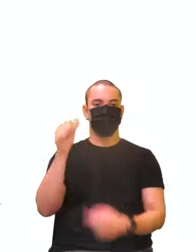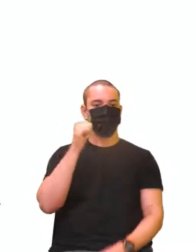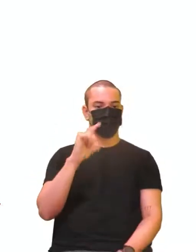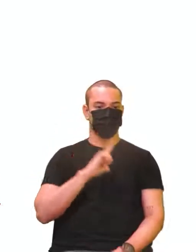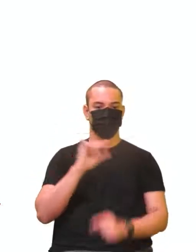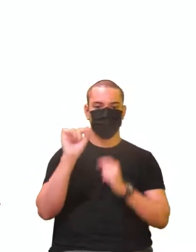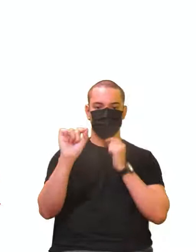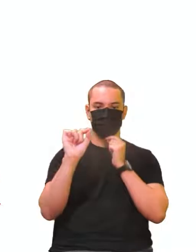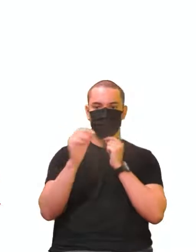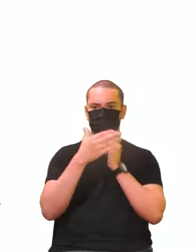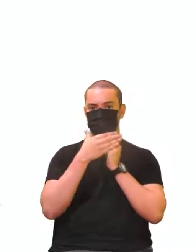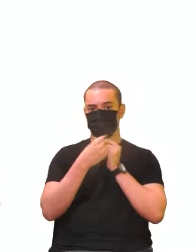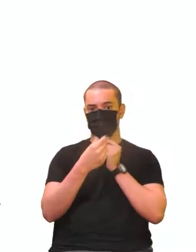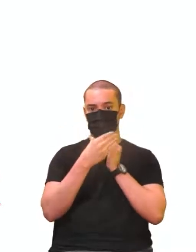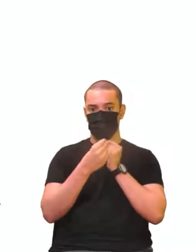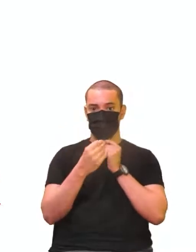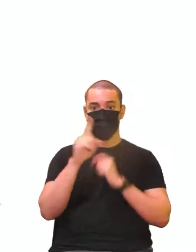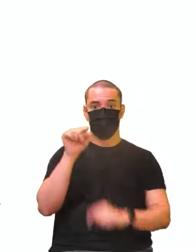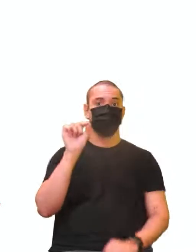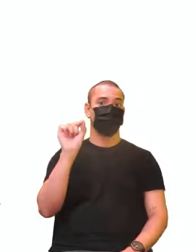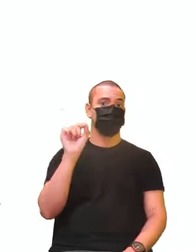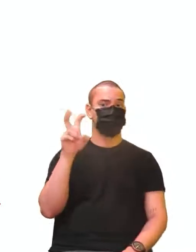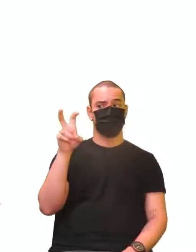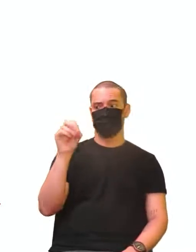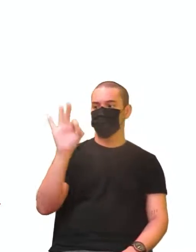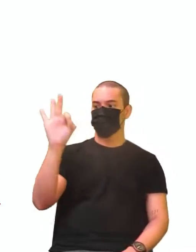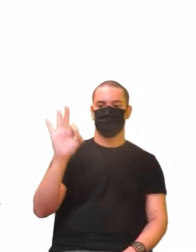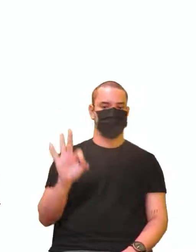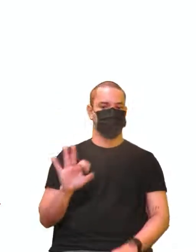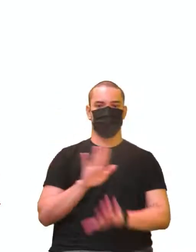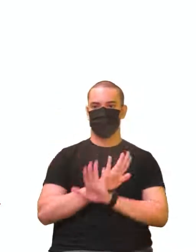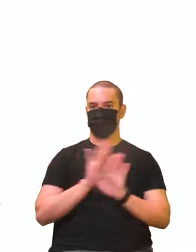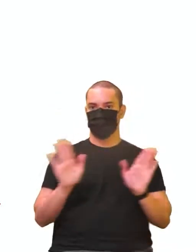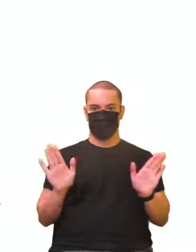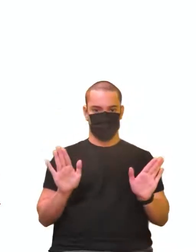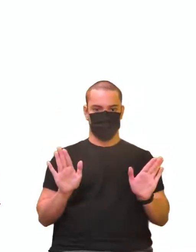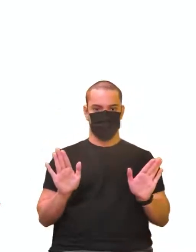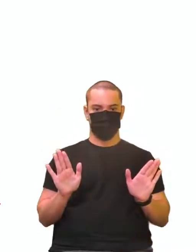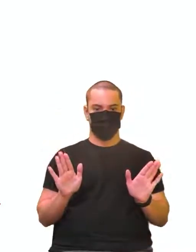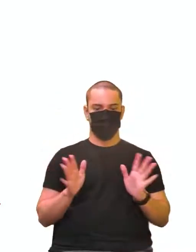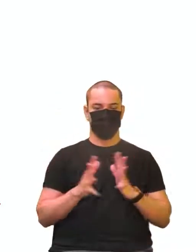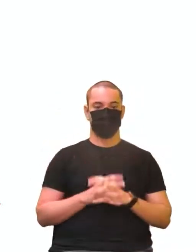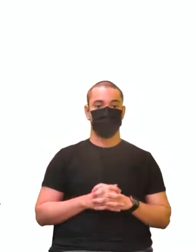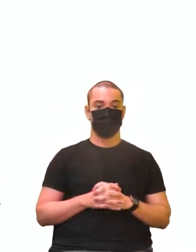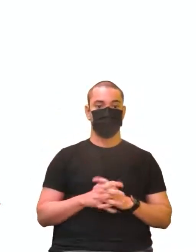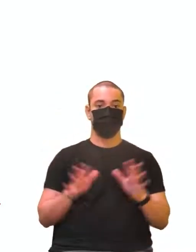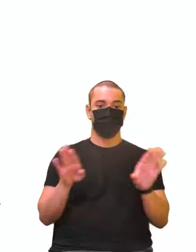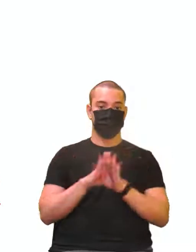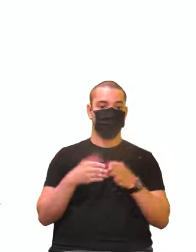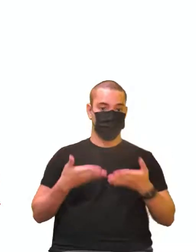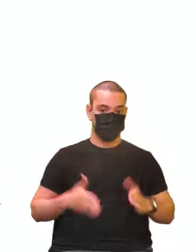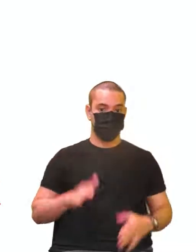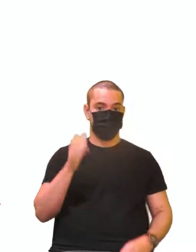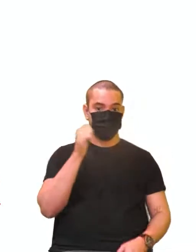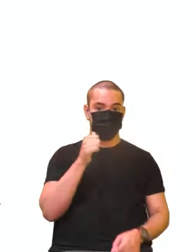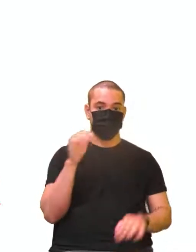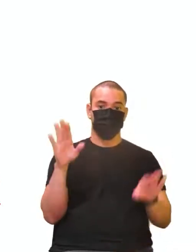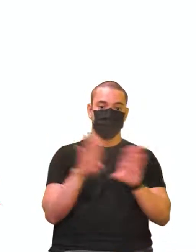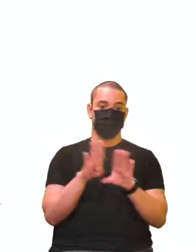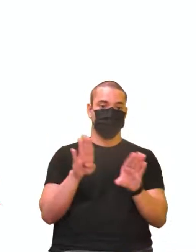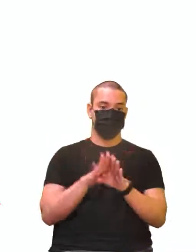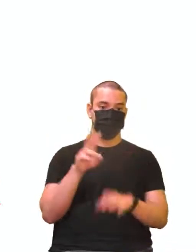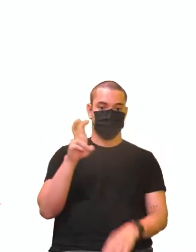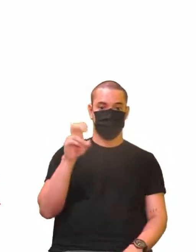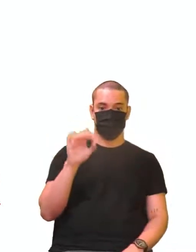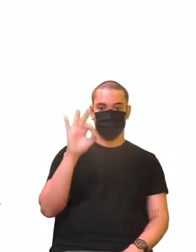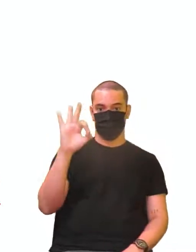mulher, ter um filho homem é de 50%. E nascer menina, também 50%,